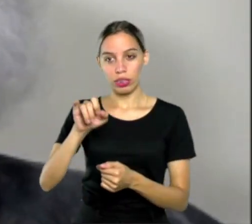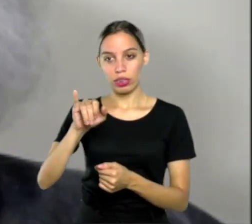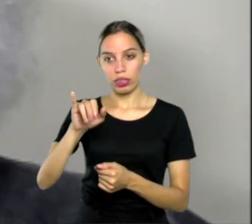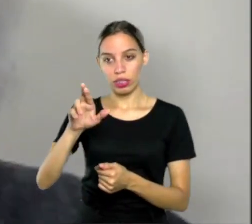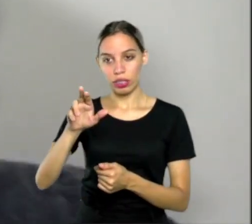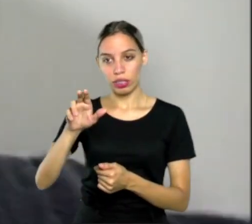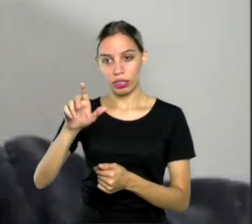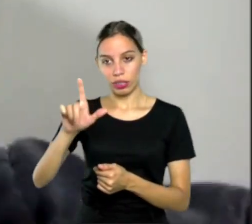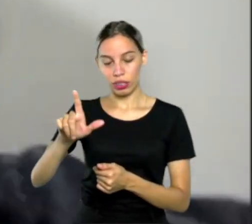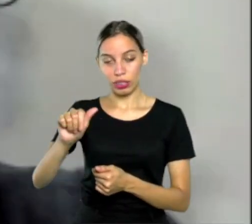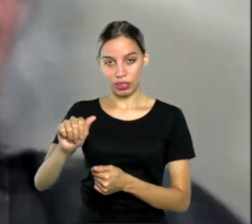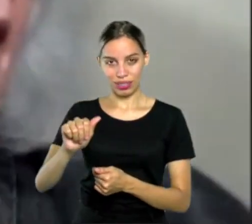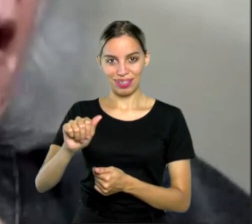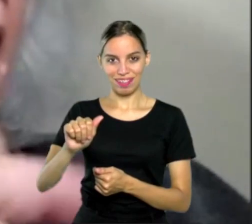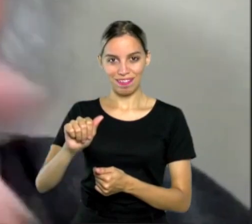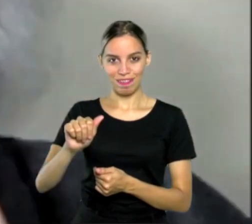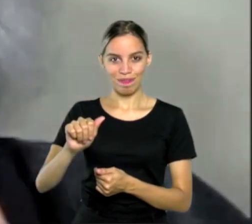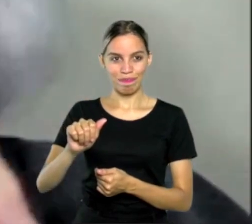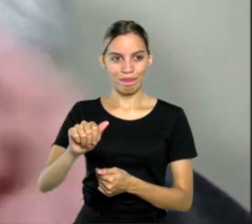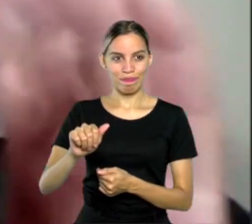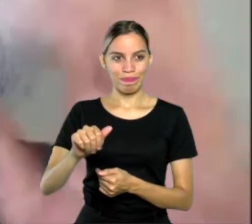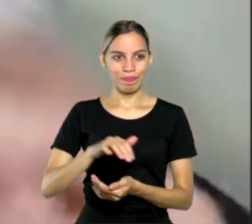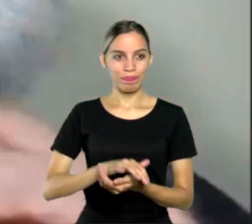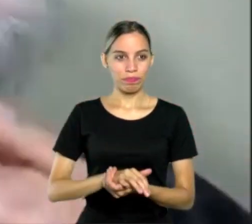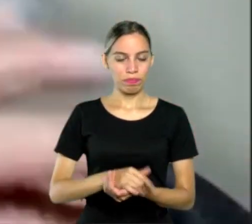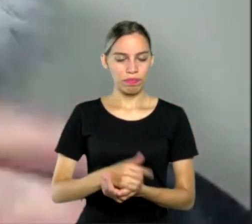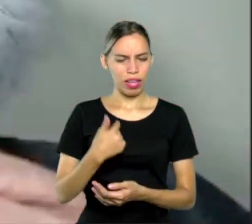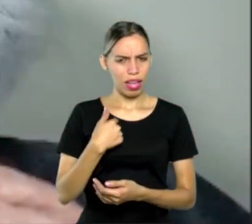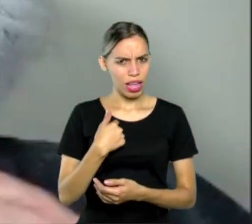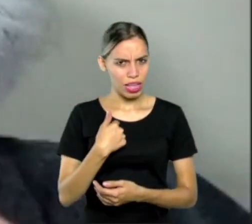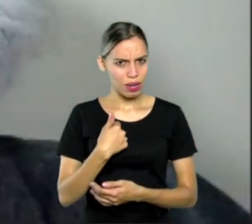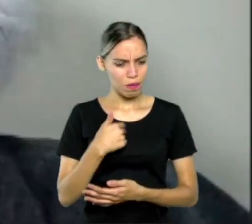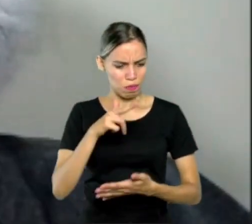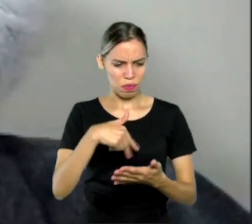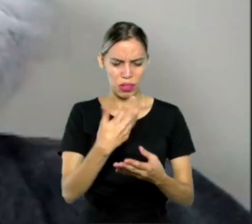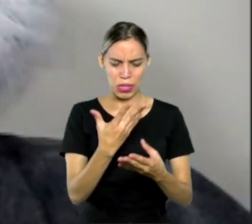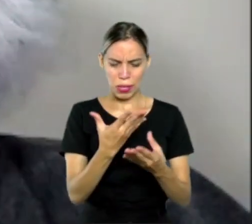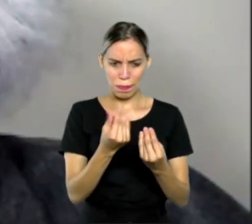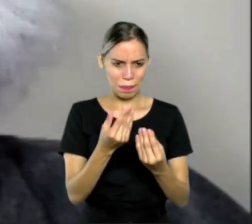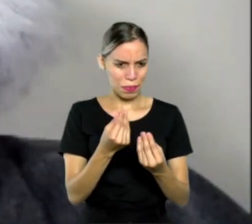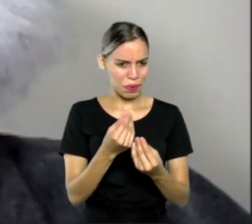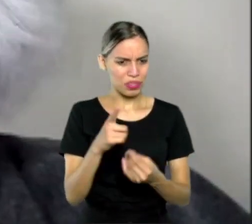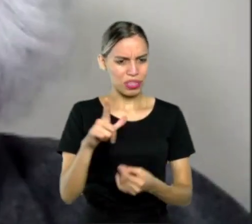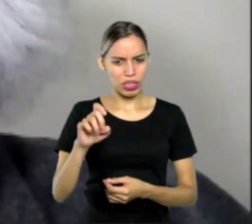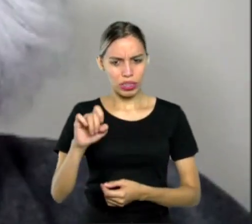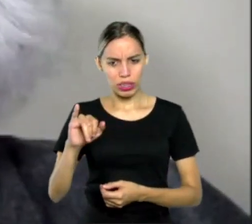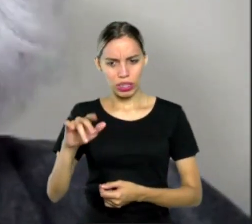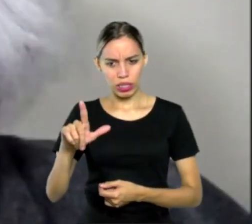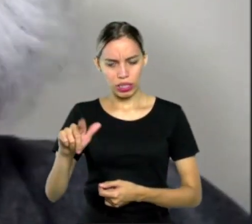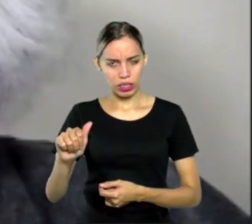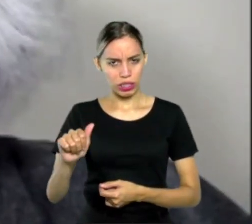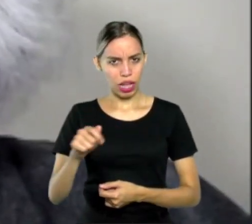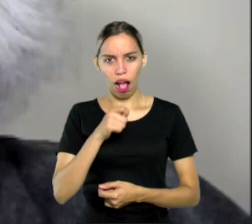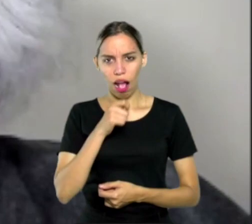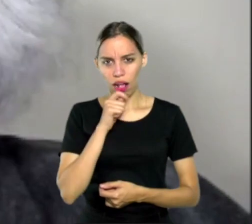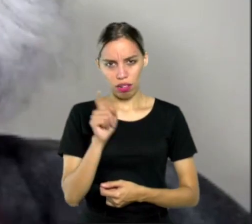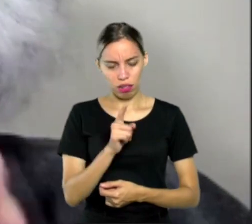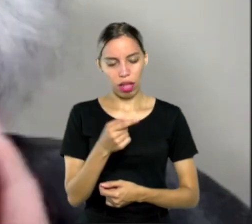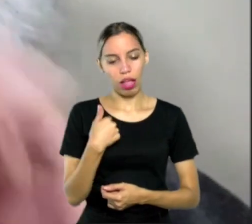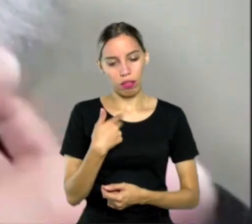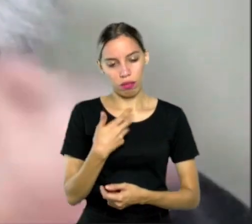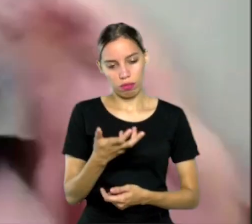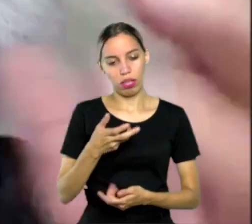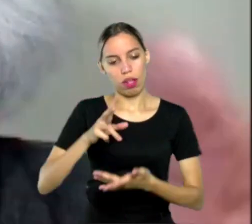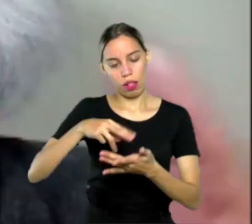que, engraçado, eu não li tanto a Leila Mícolis ainda, porque eu vou ler mais.